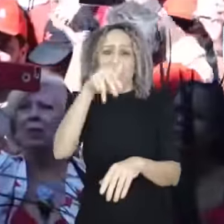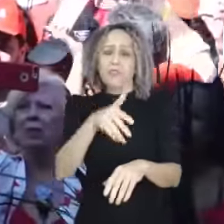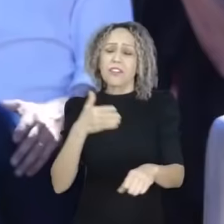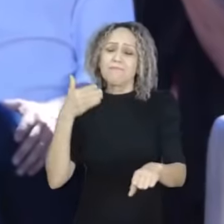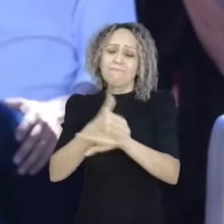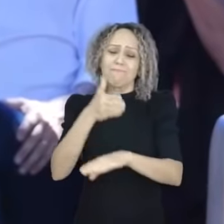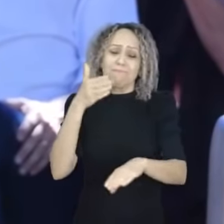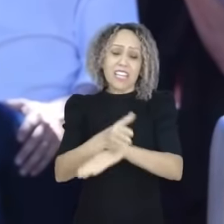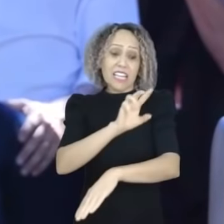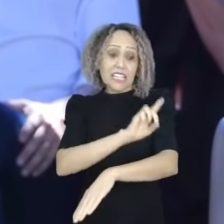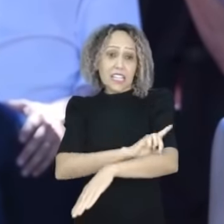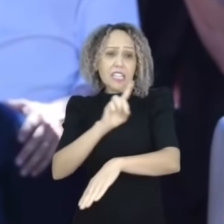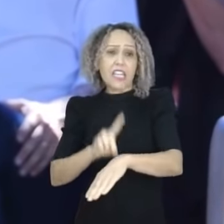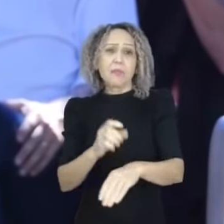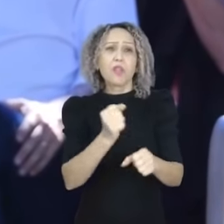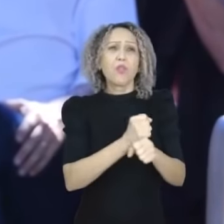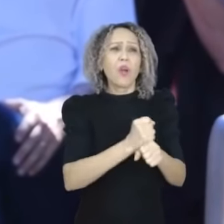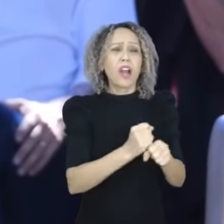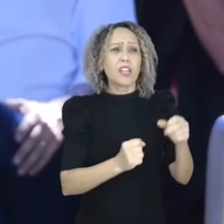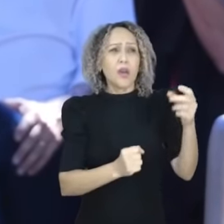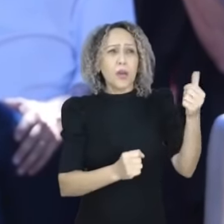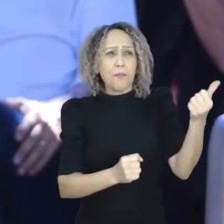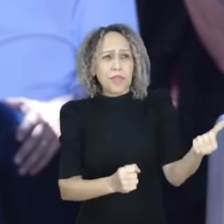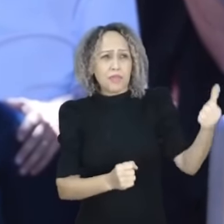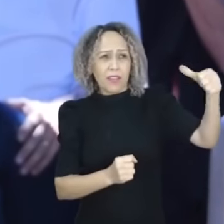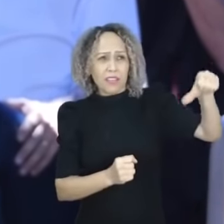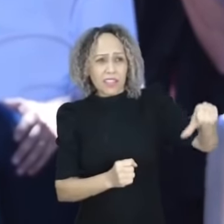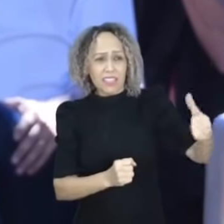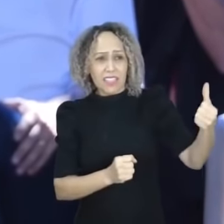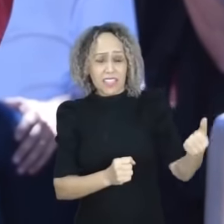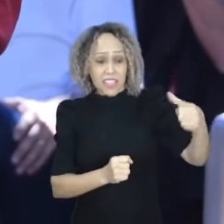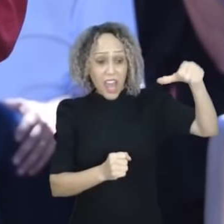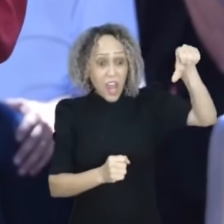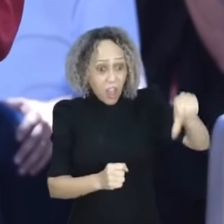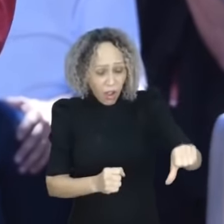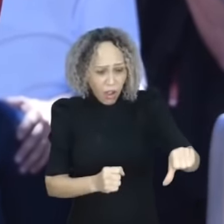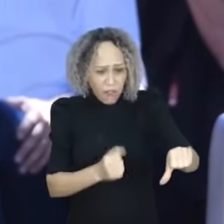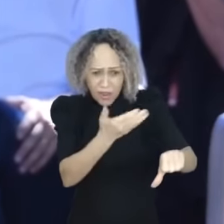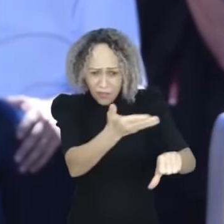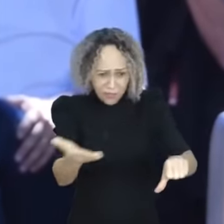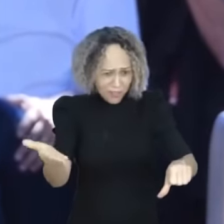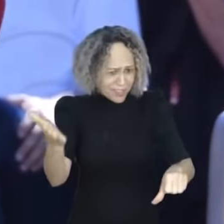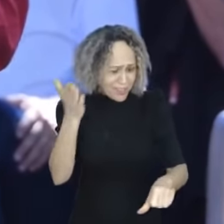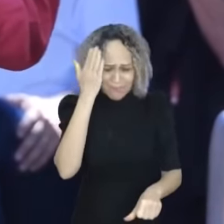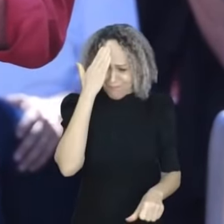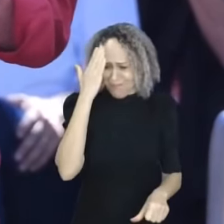1969. Vocês não têm noção de como era Diadema em